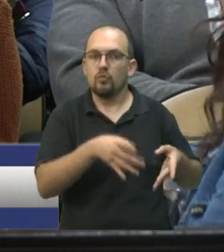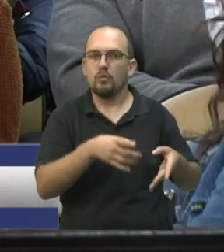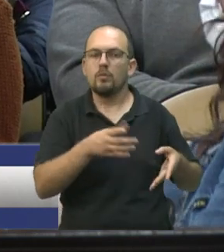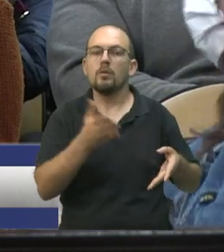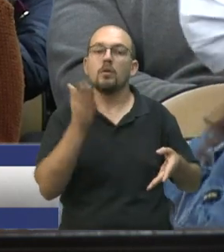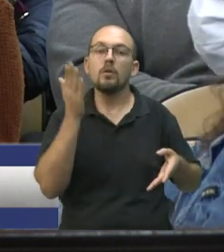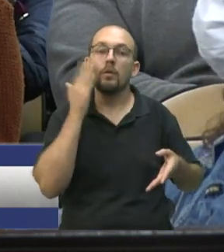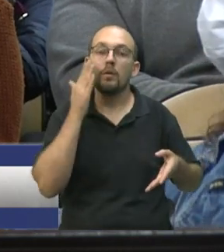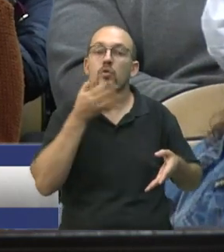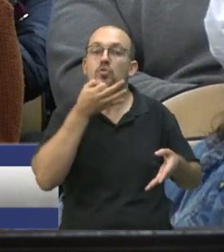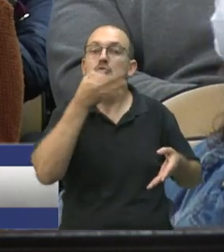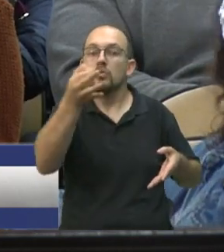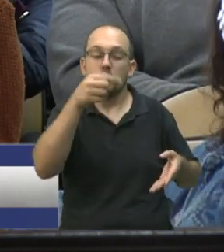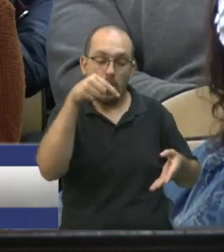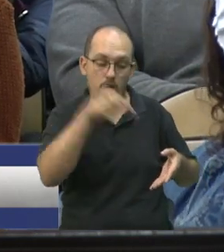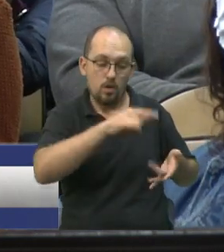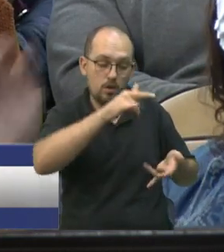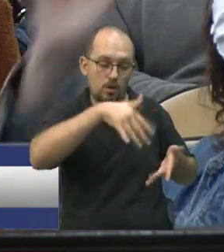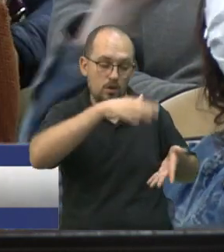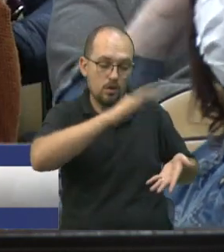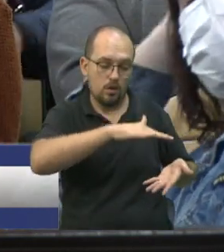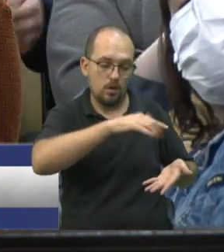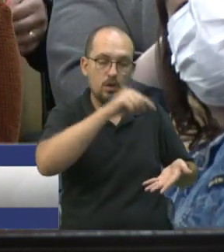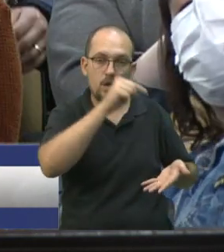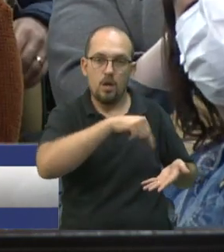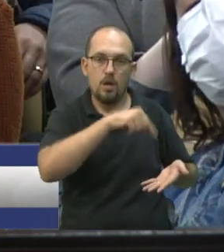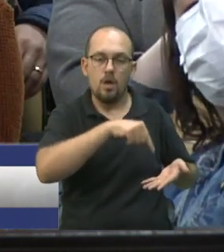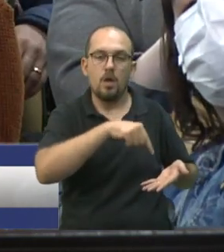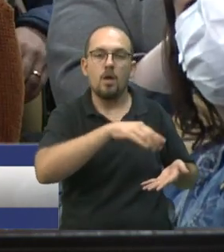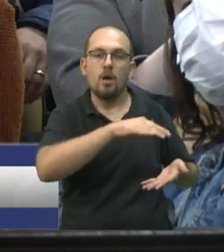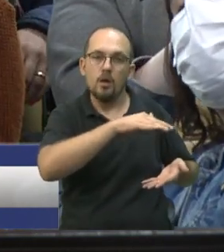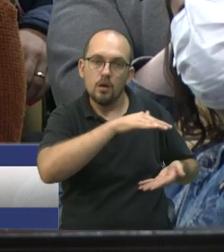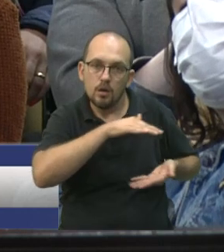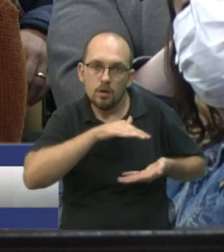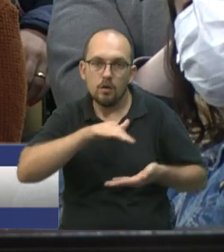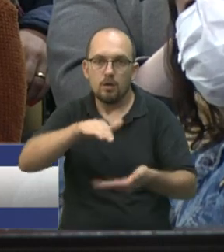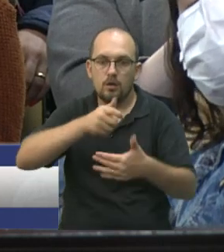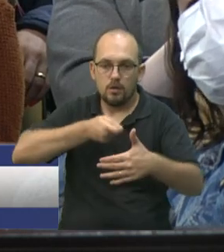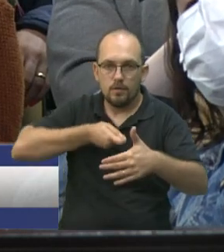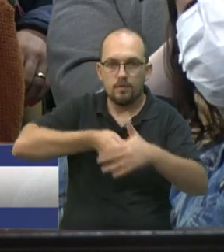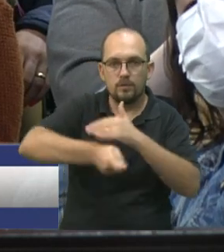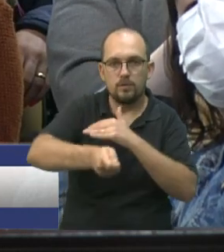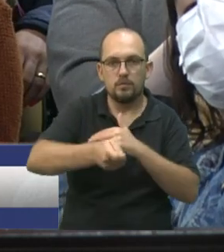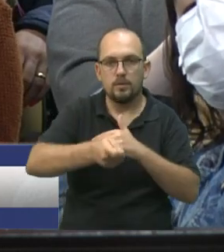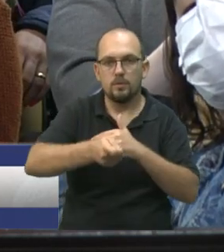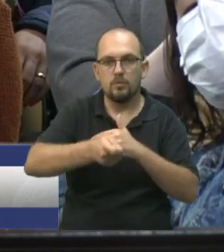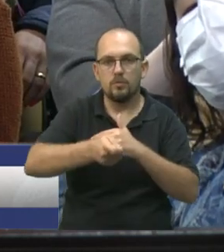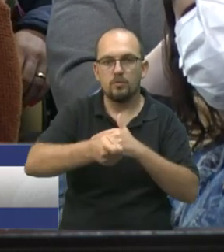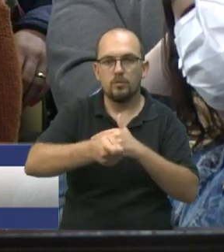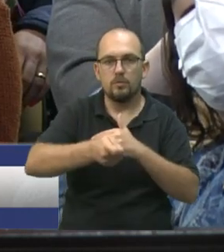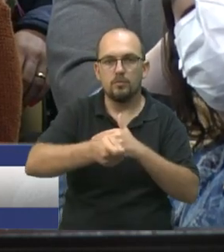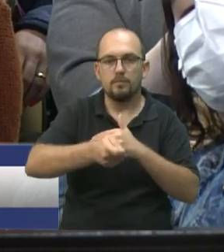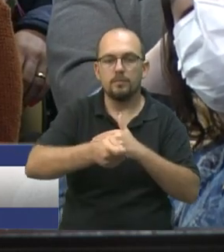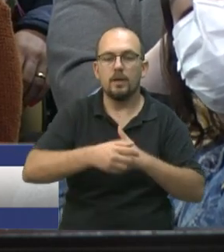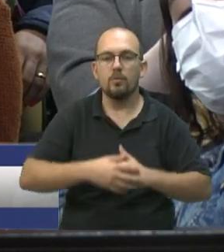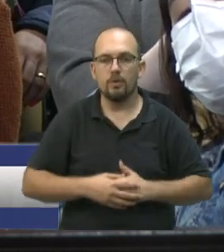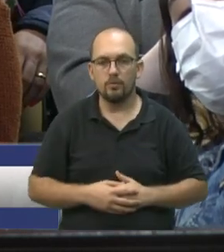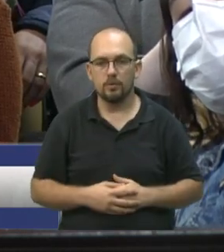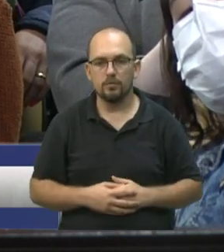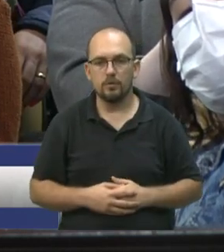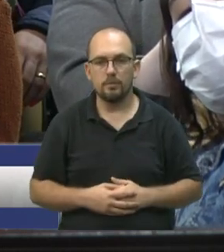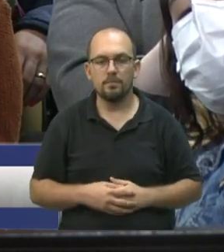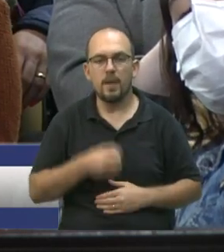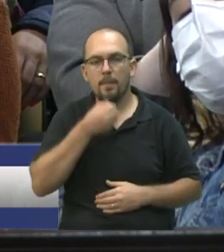considerado no gasto não, né, no investimento, que a gente considera que é o mais importante